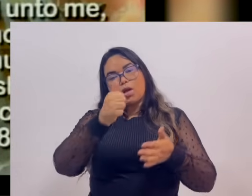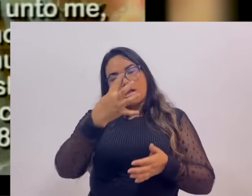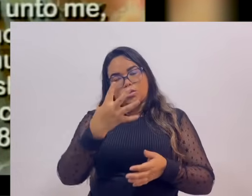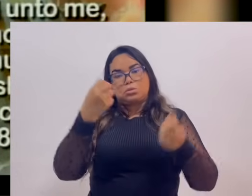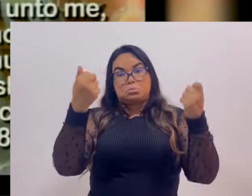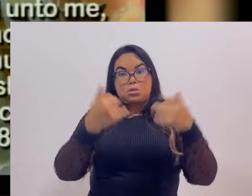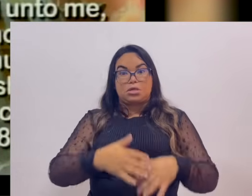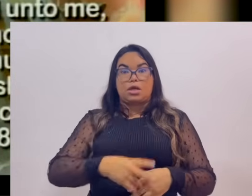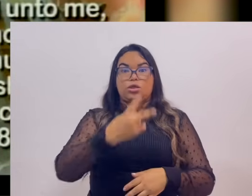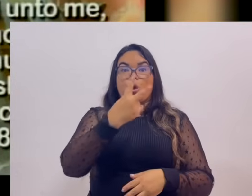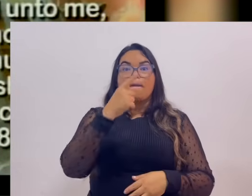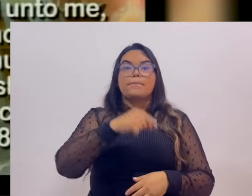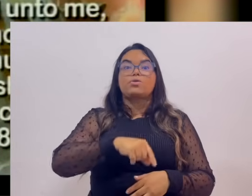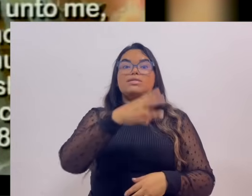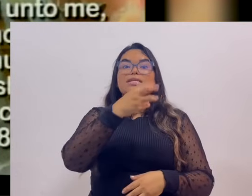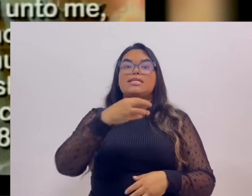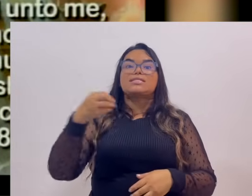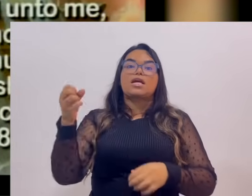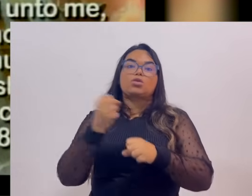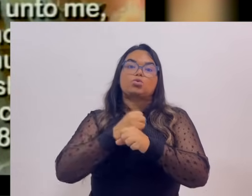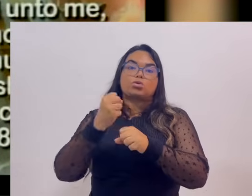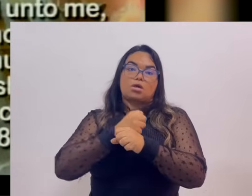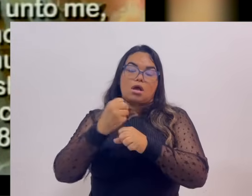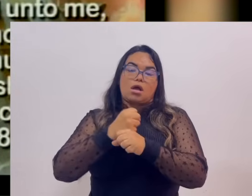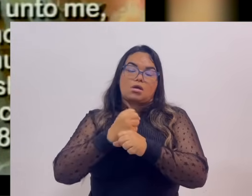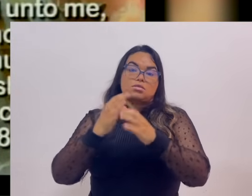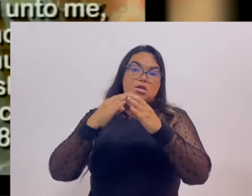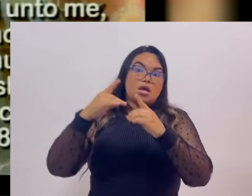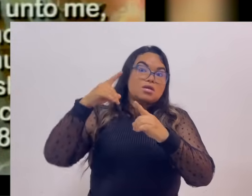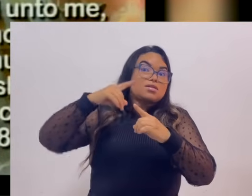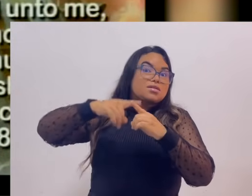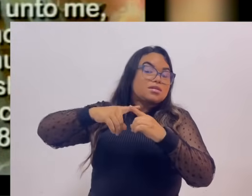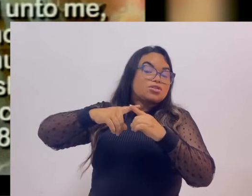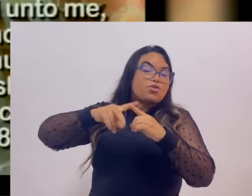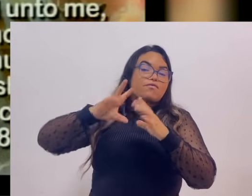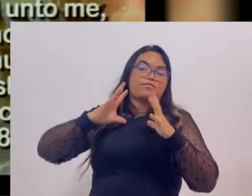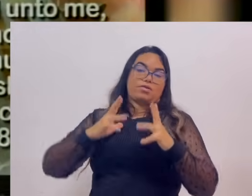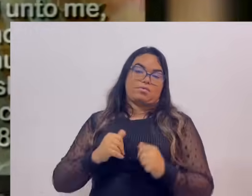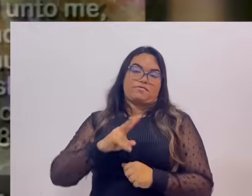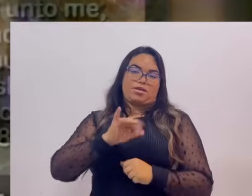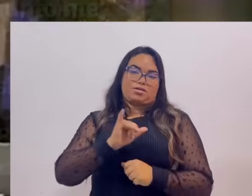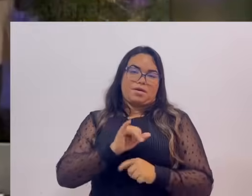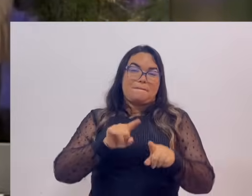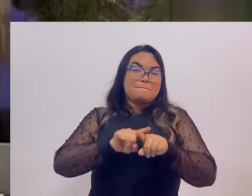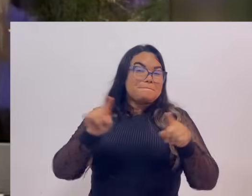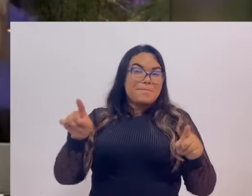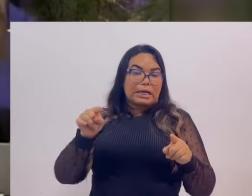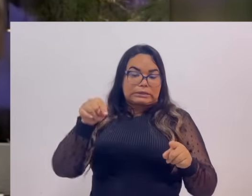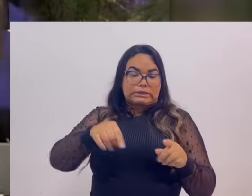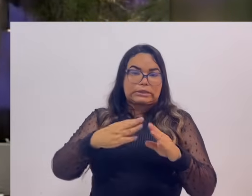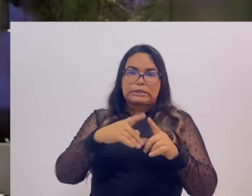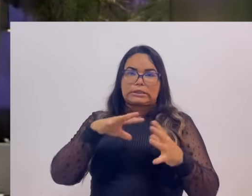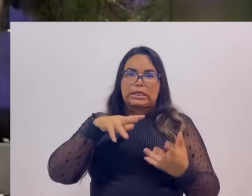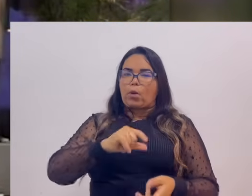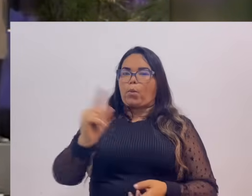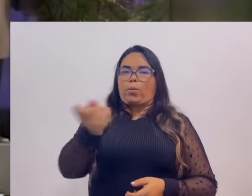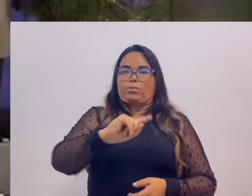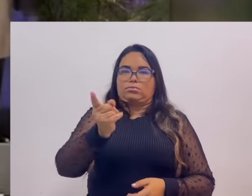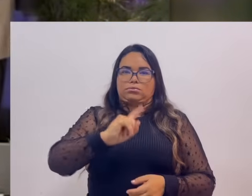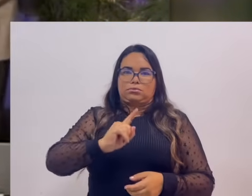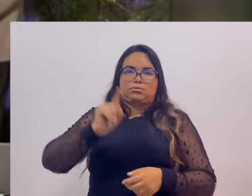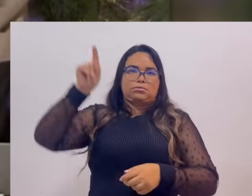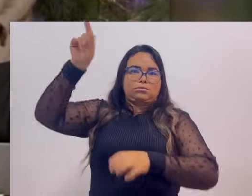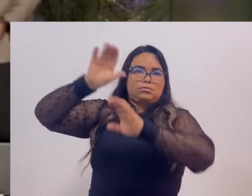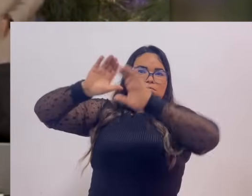será purificado Daniel 8 14 chegará um tempo em que Cristo entrará no seu segundo aposento